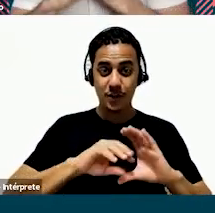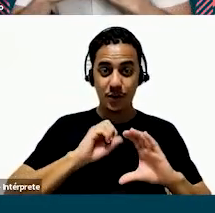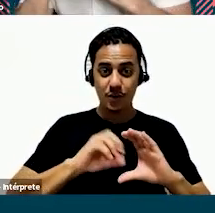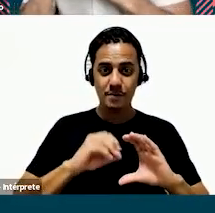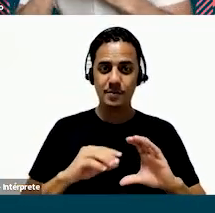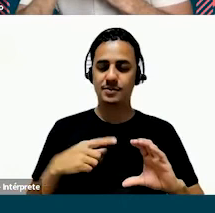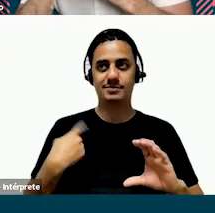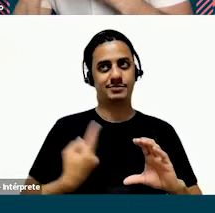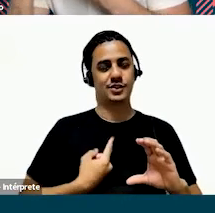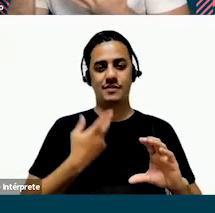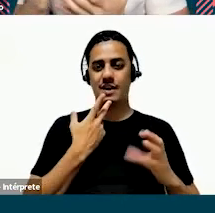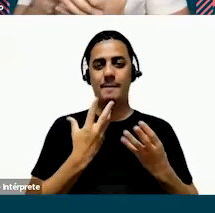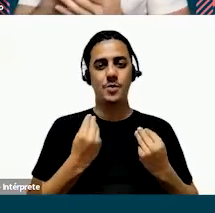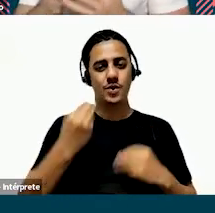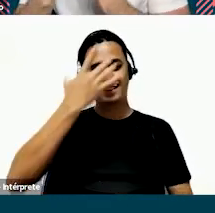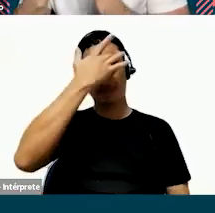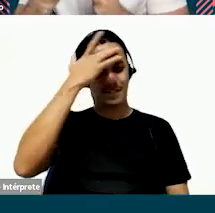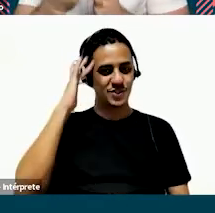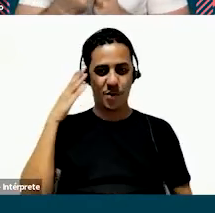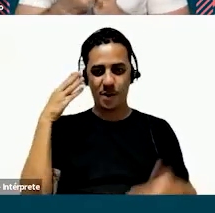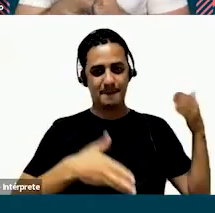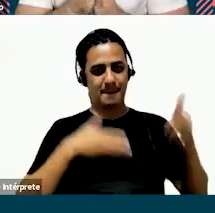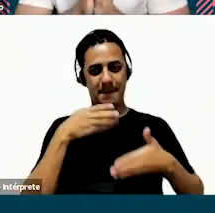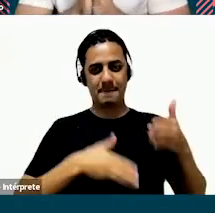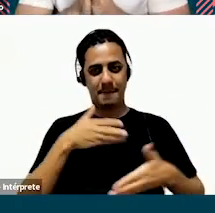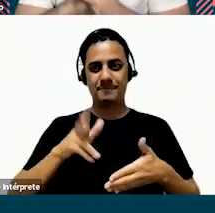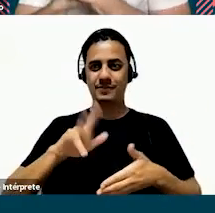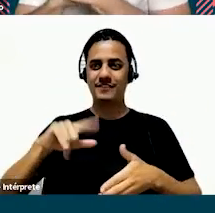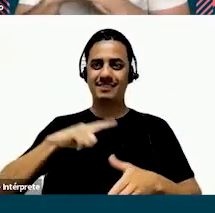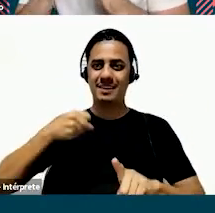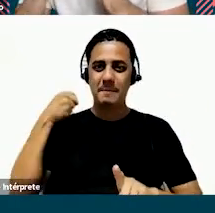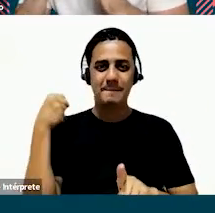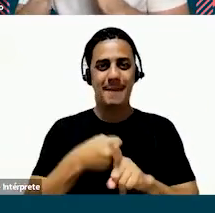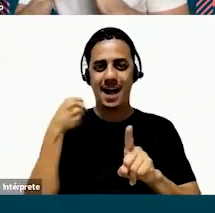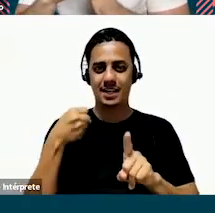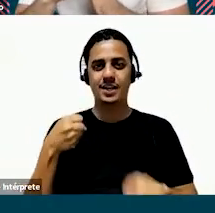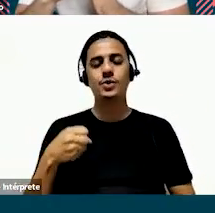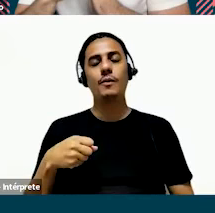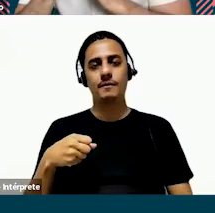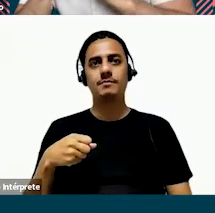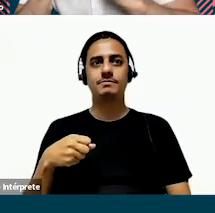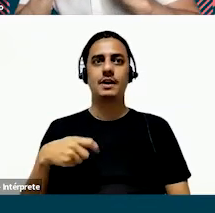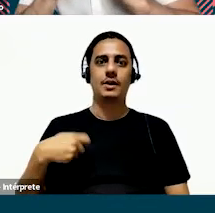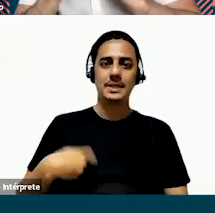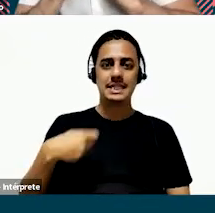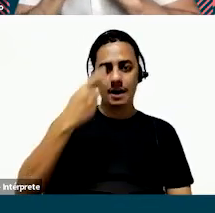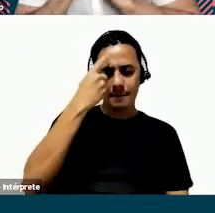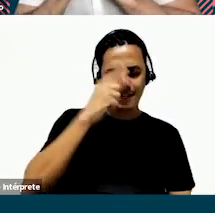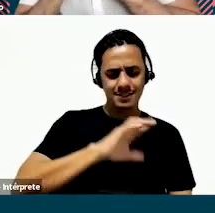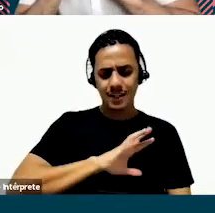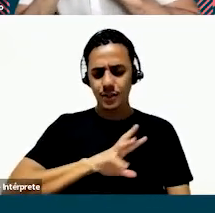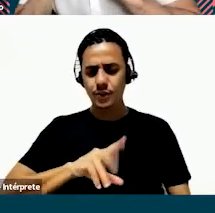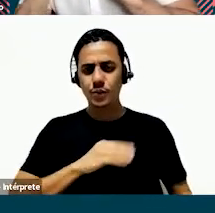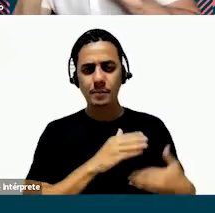a gente está falando de um volume de pessoas muito grande, né? Um impacto muito grande. Então, era necessário